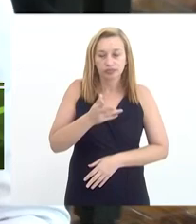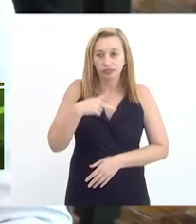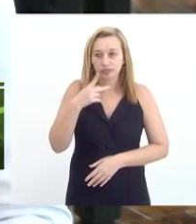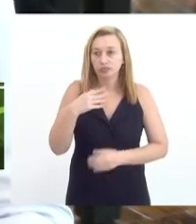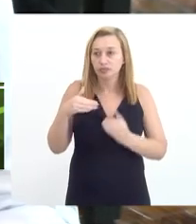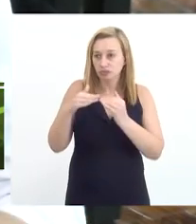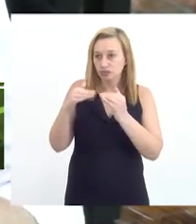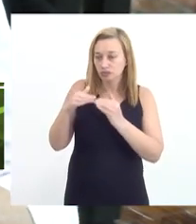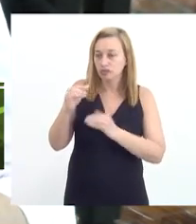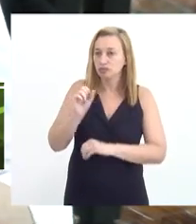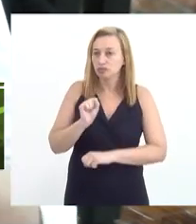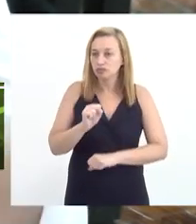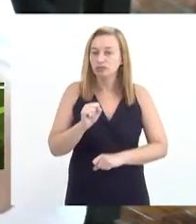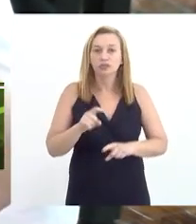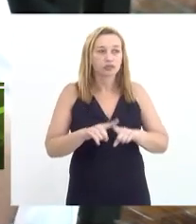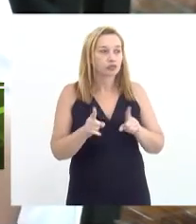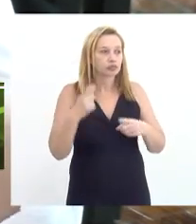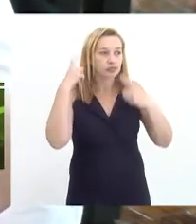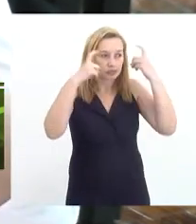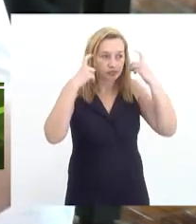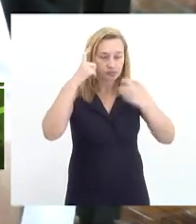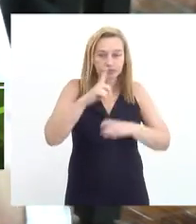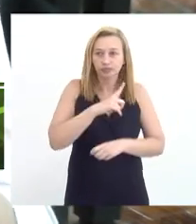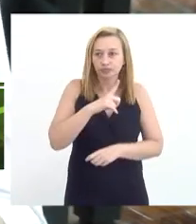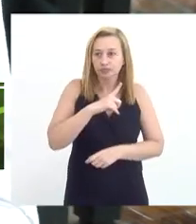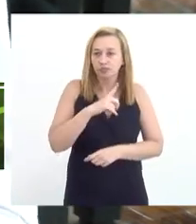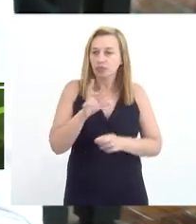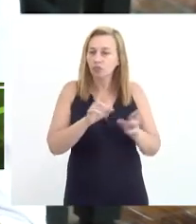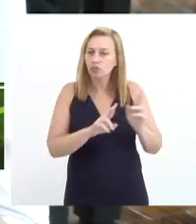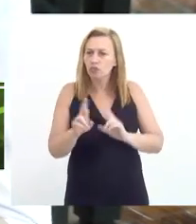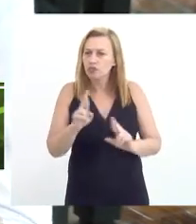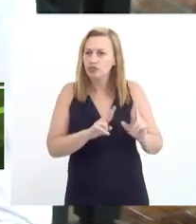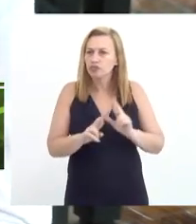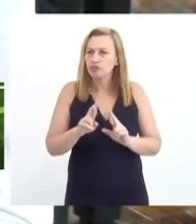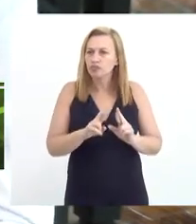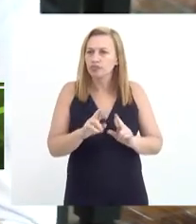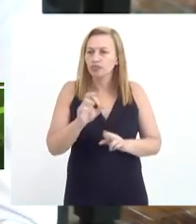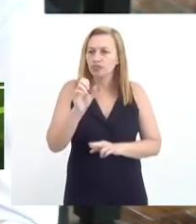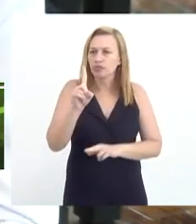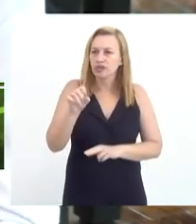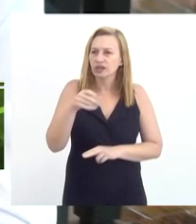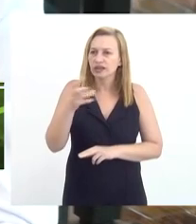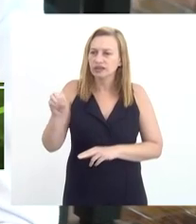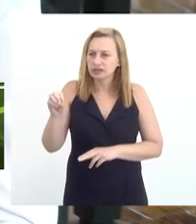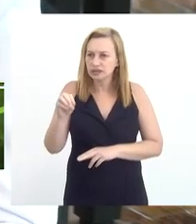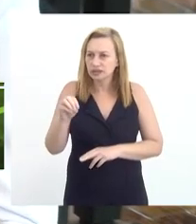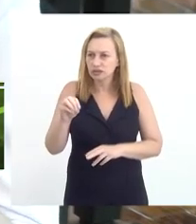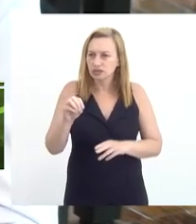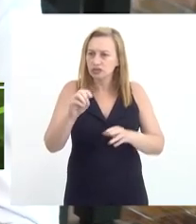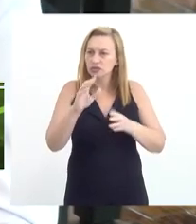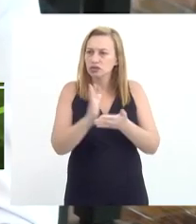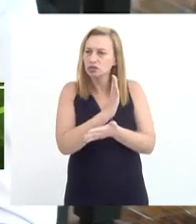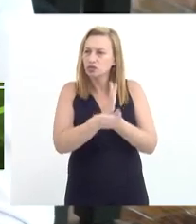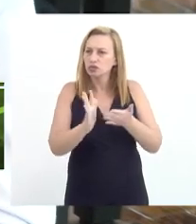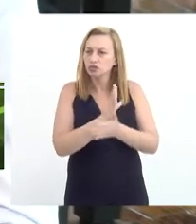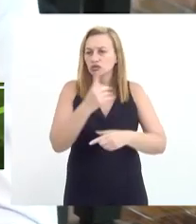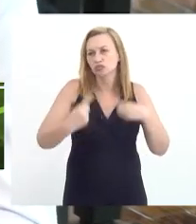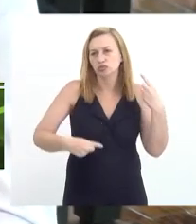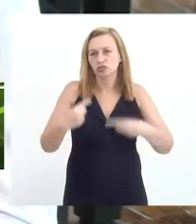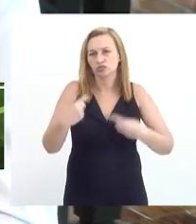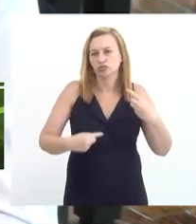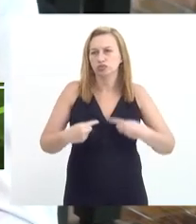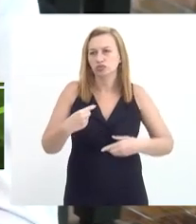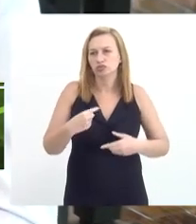acordo Mas algumas preocupações Que a gente tem Com relação A adesão ao regime E determinadas políticas Públicas Que tem que ser